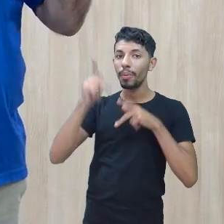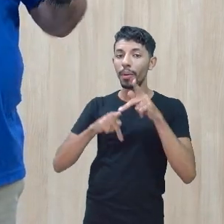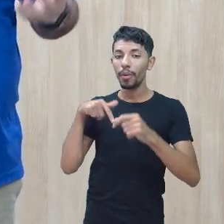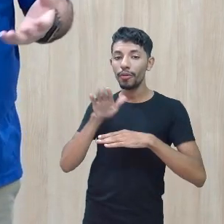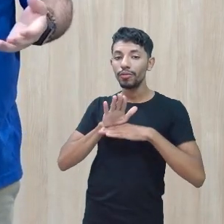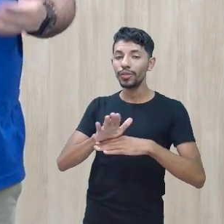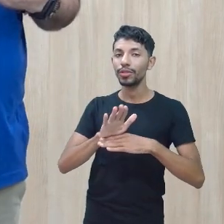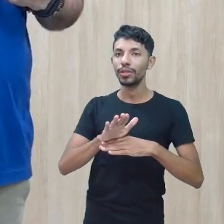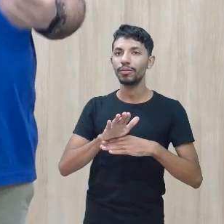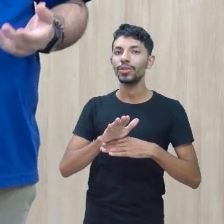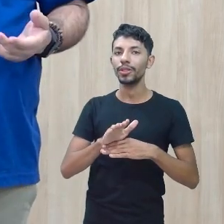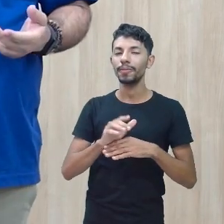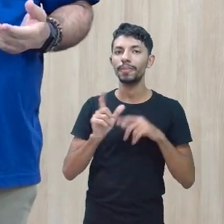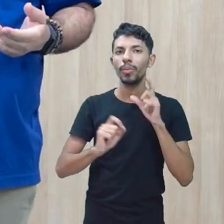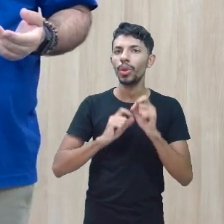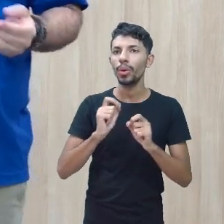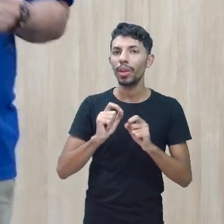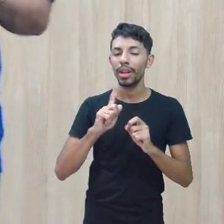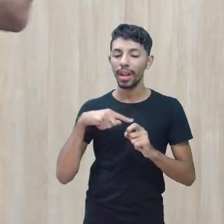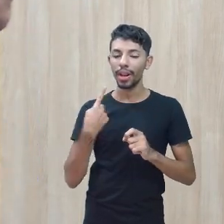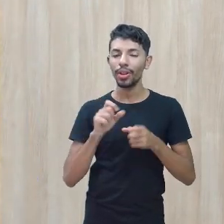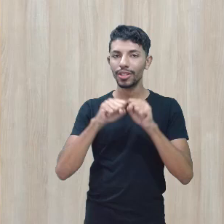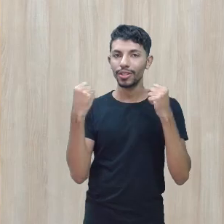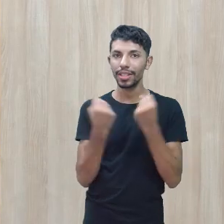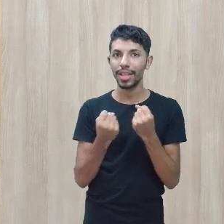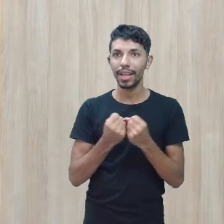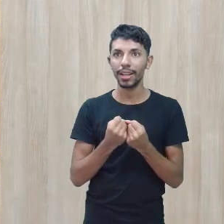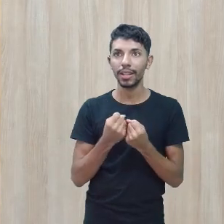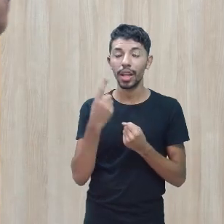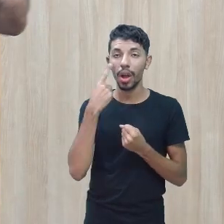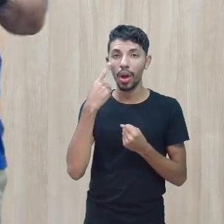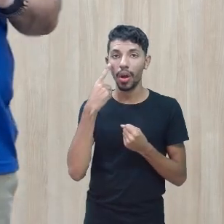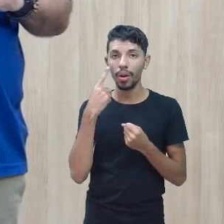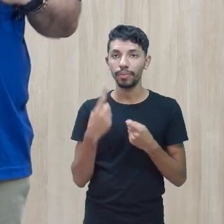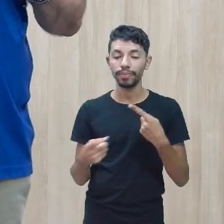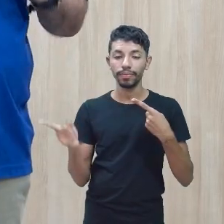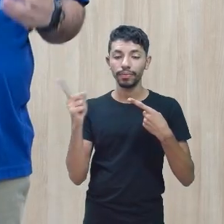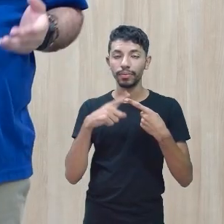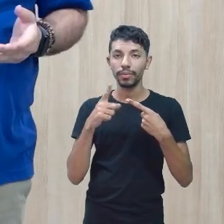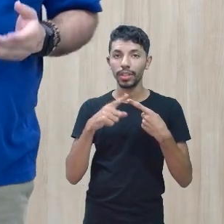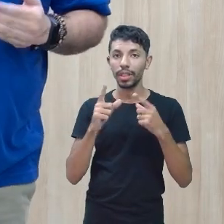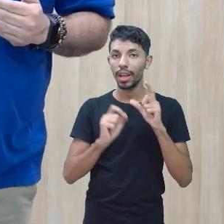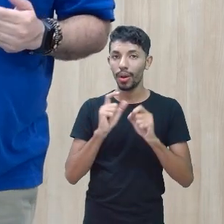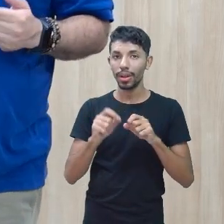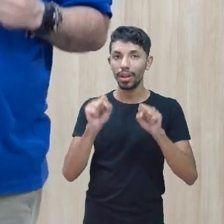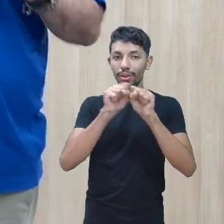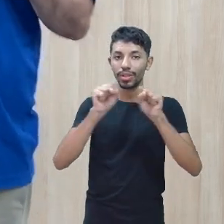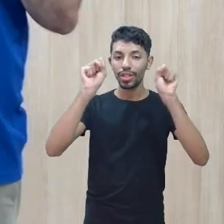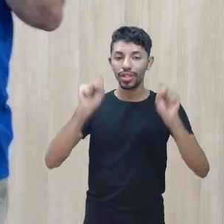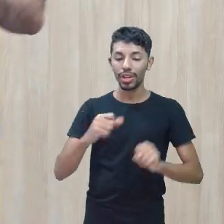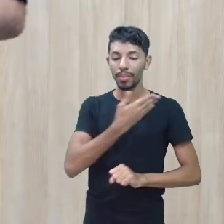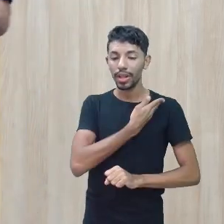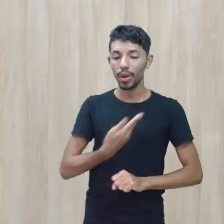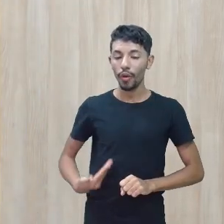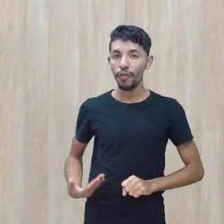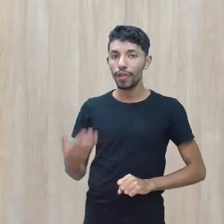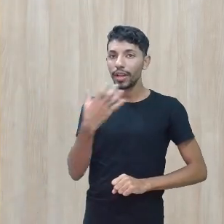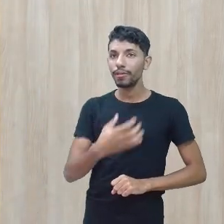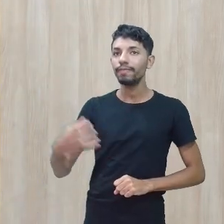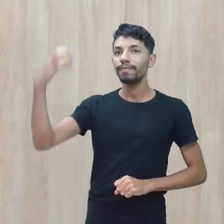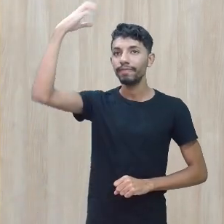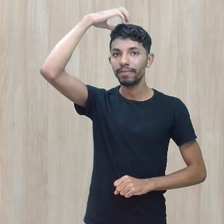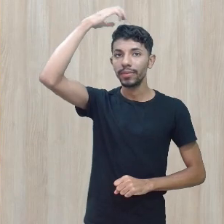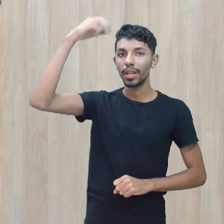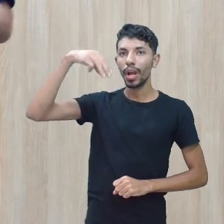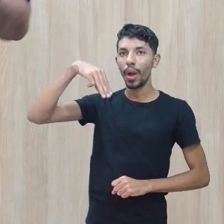a nossa civilização. Uma delas é o estabelecimento do sistema de governo que a gente chama de